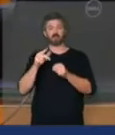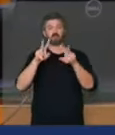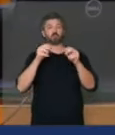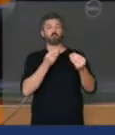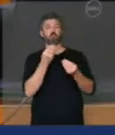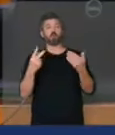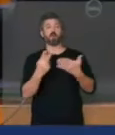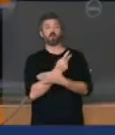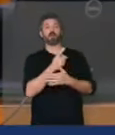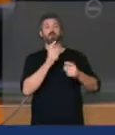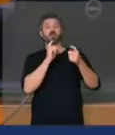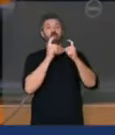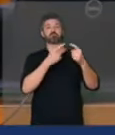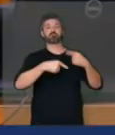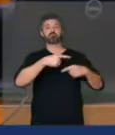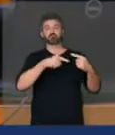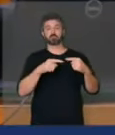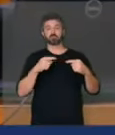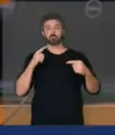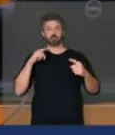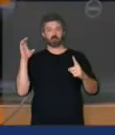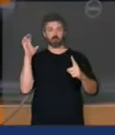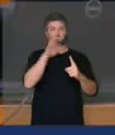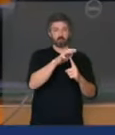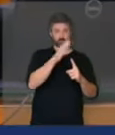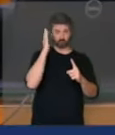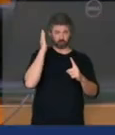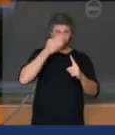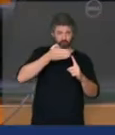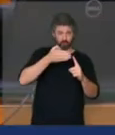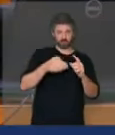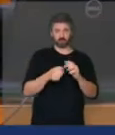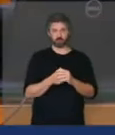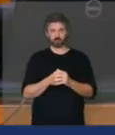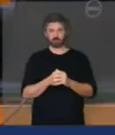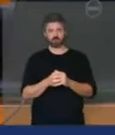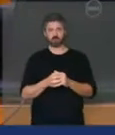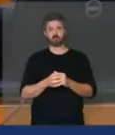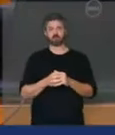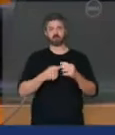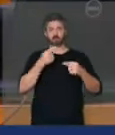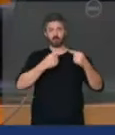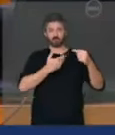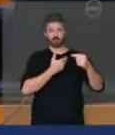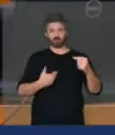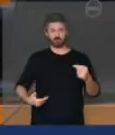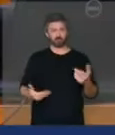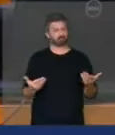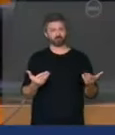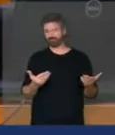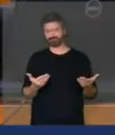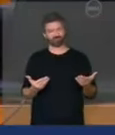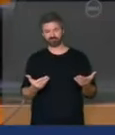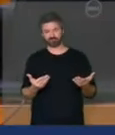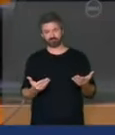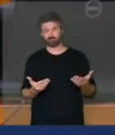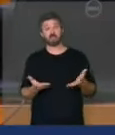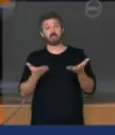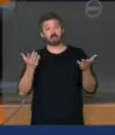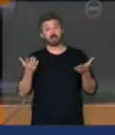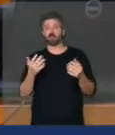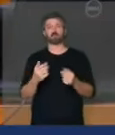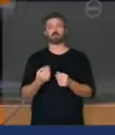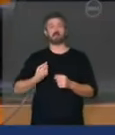administrativo que os habilite a interferir diretamente na condição de políticas públicas. Ou seja, eles